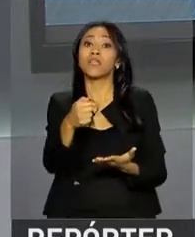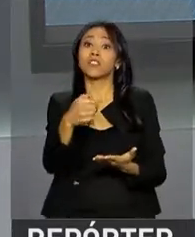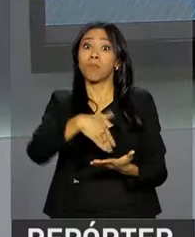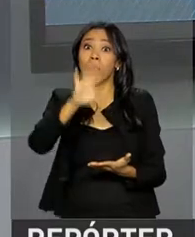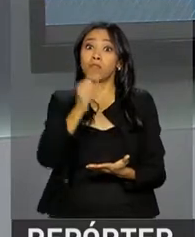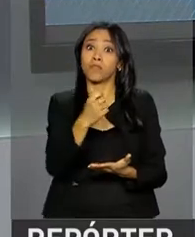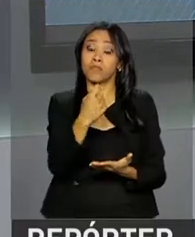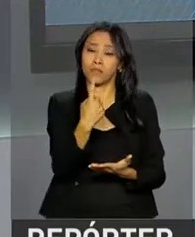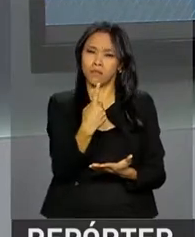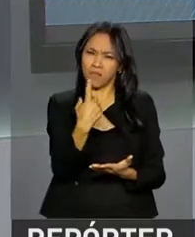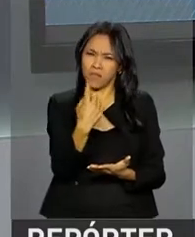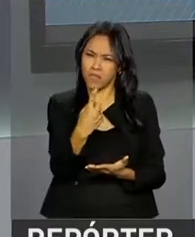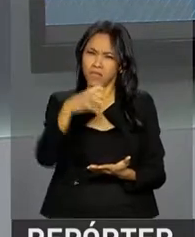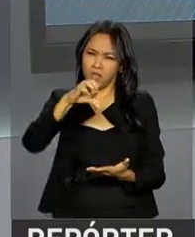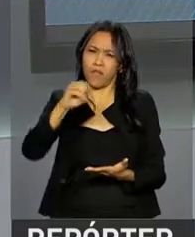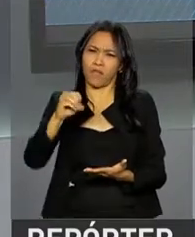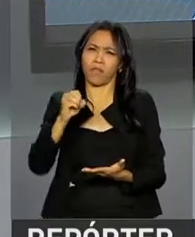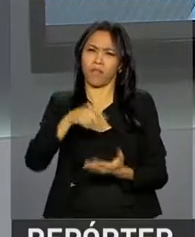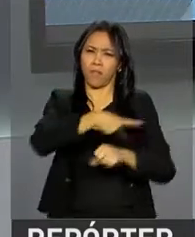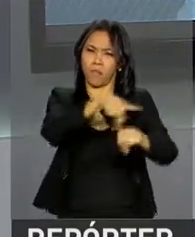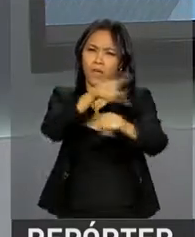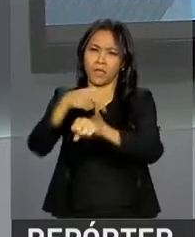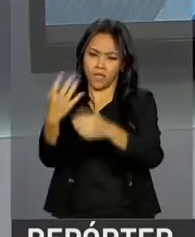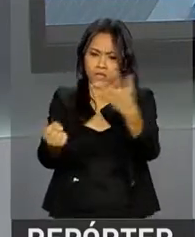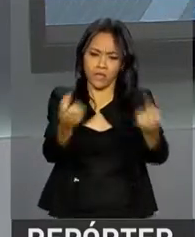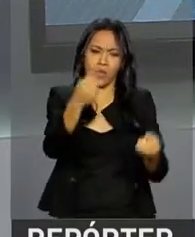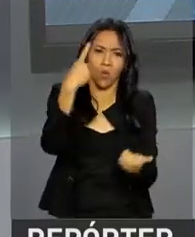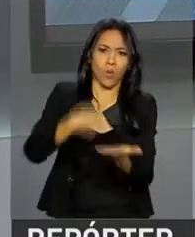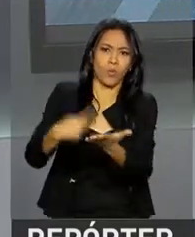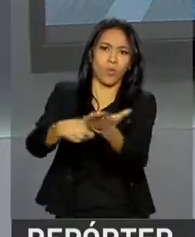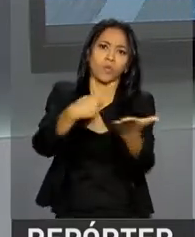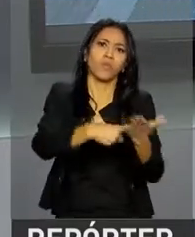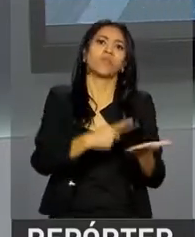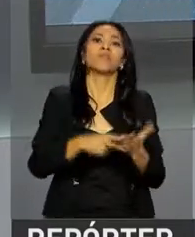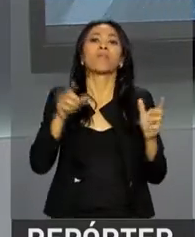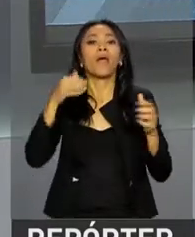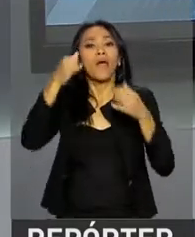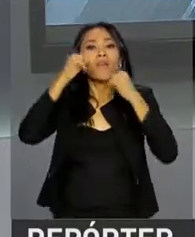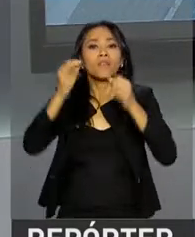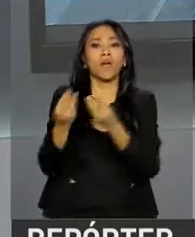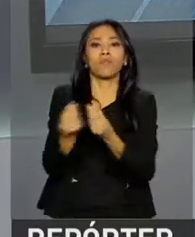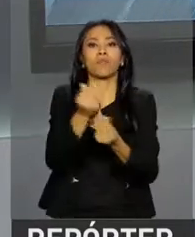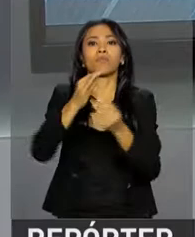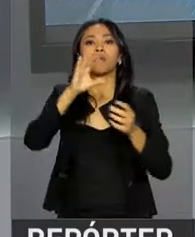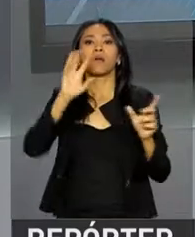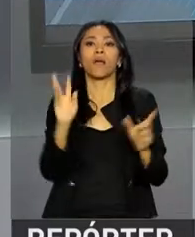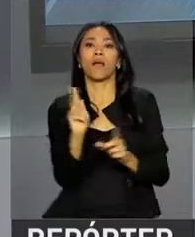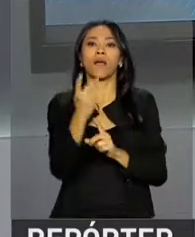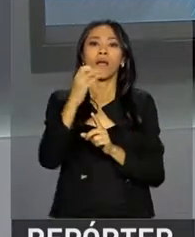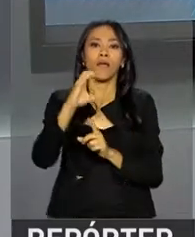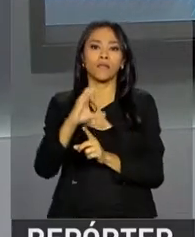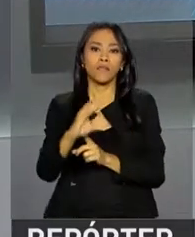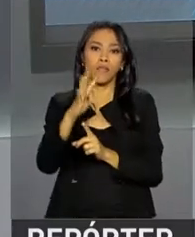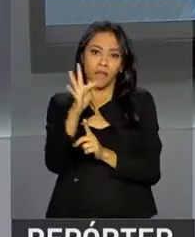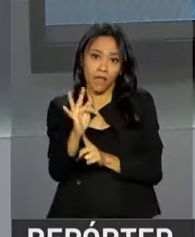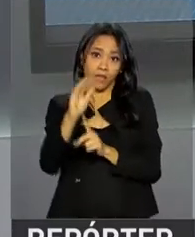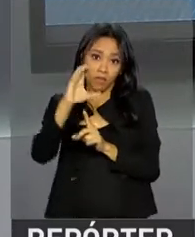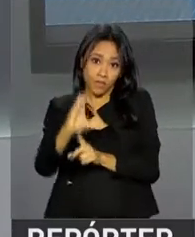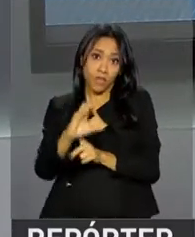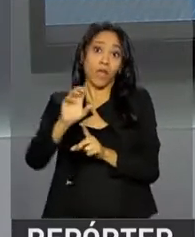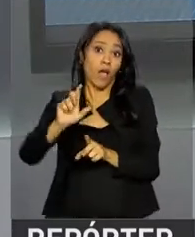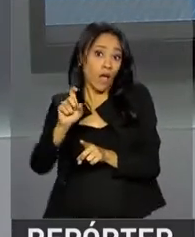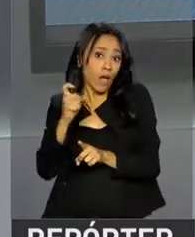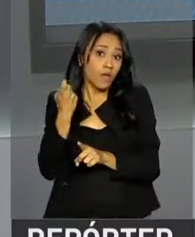proteger o ecossistema e a saúde por meio da redução dos chamados HCFCs, que antes eram utilizados principalmente